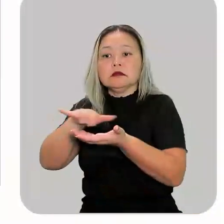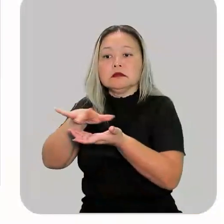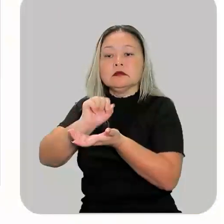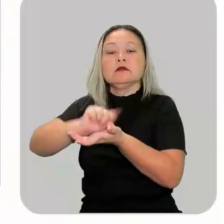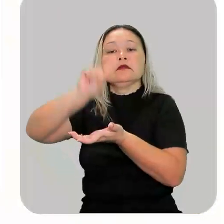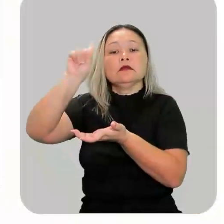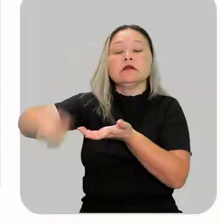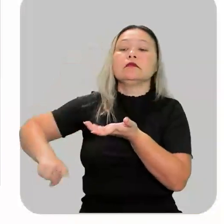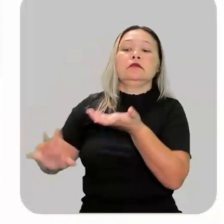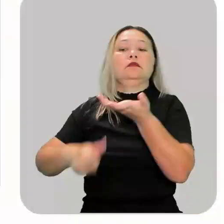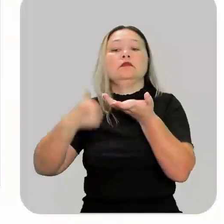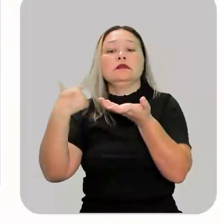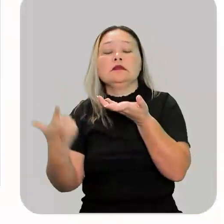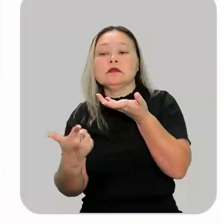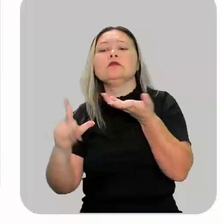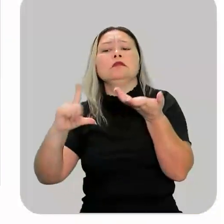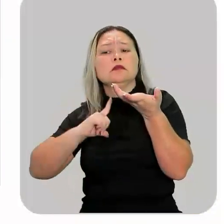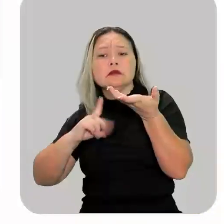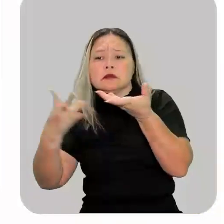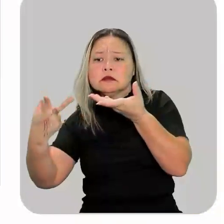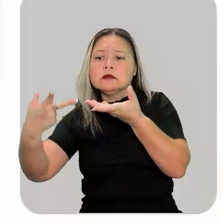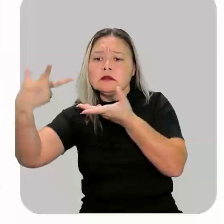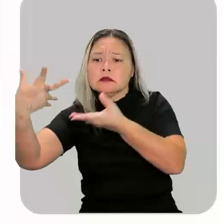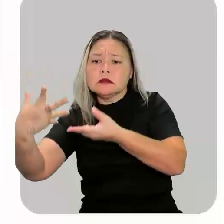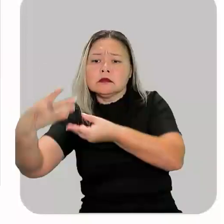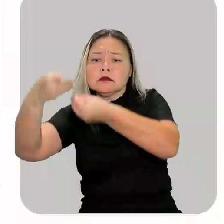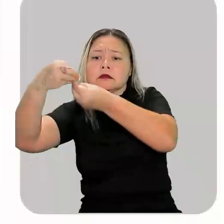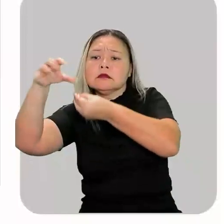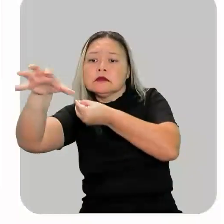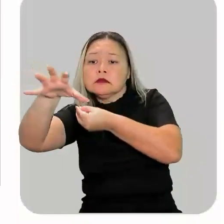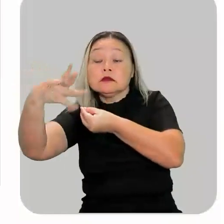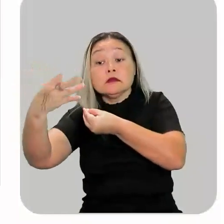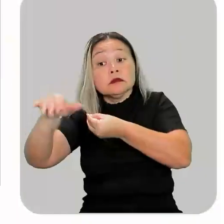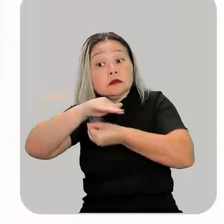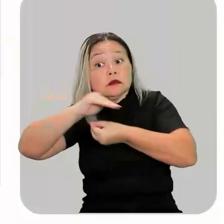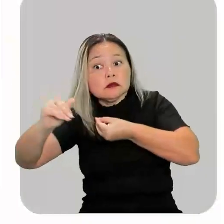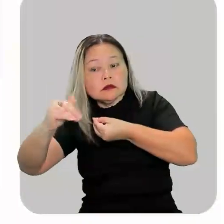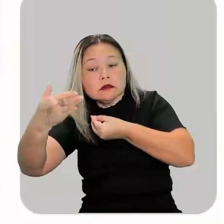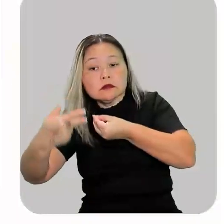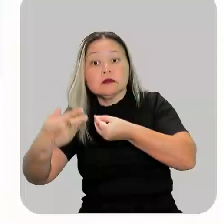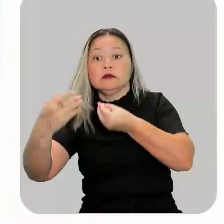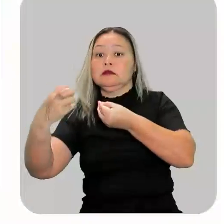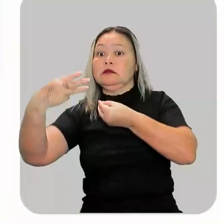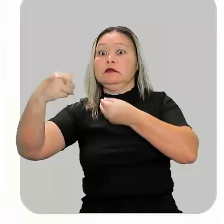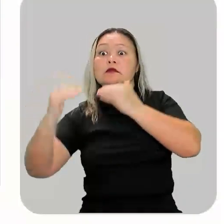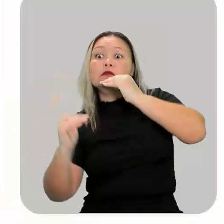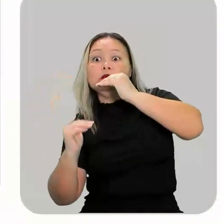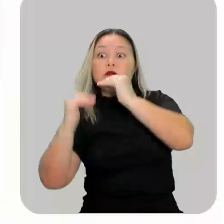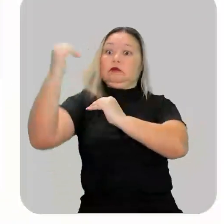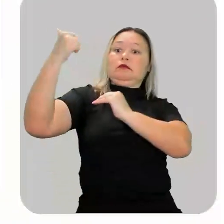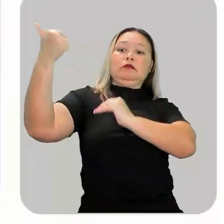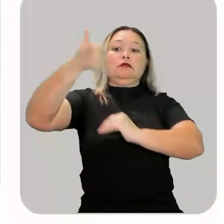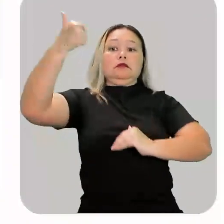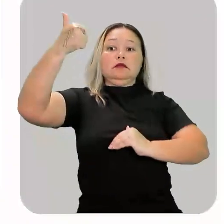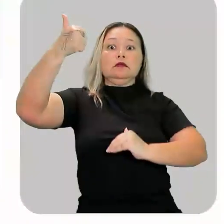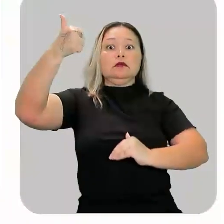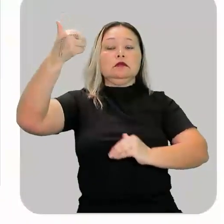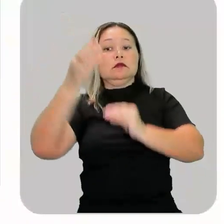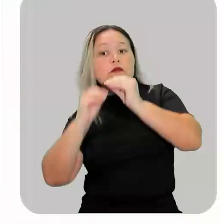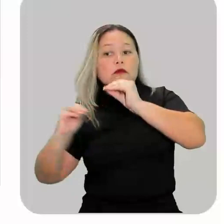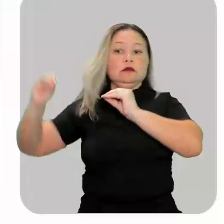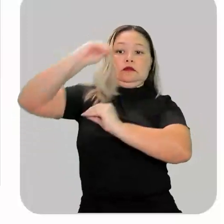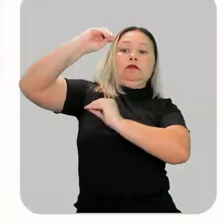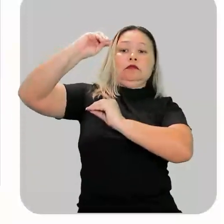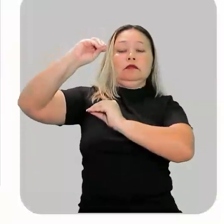as geometrias ainda, se juntarmos a plana com a espacial, ela fica no topo, né? Em primeiro lugar